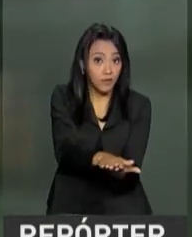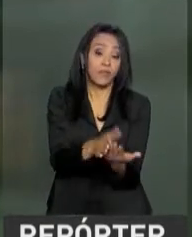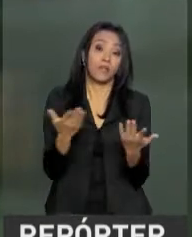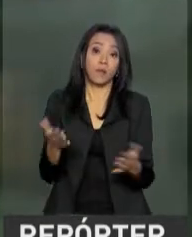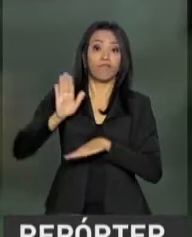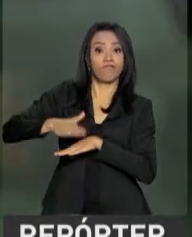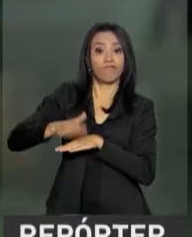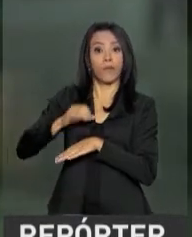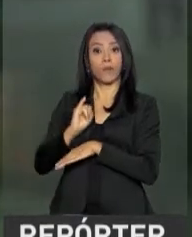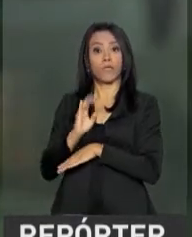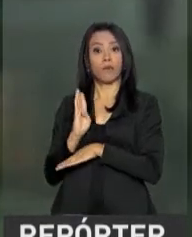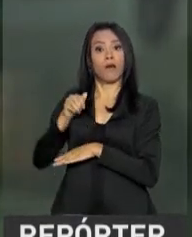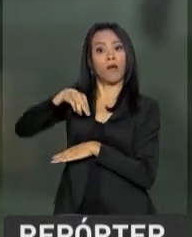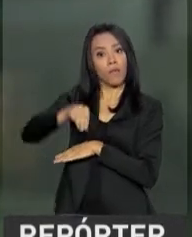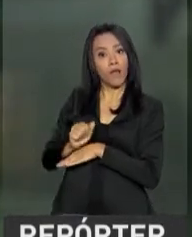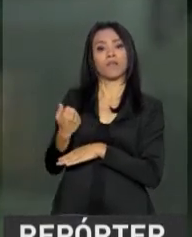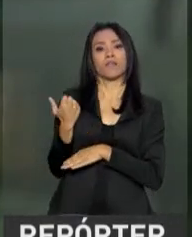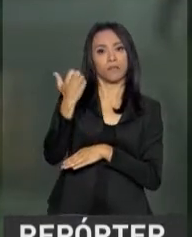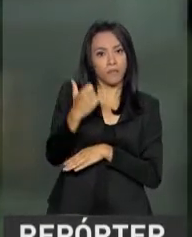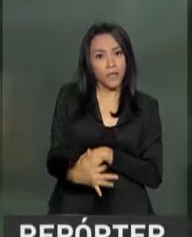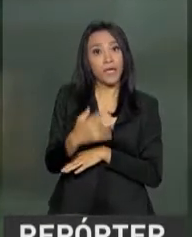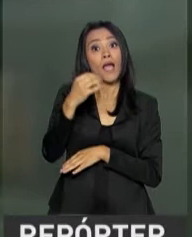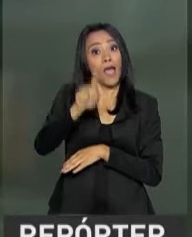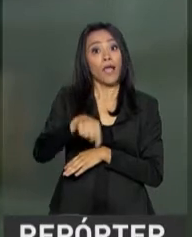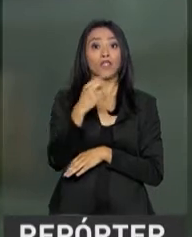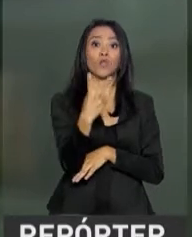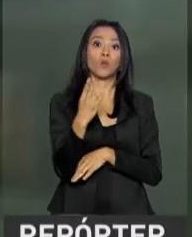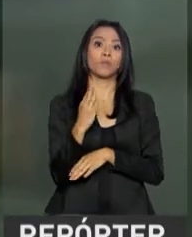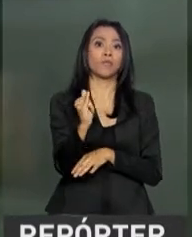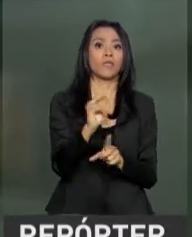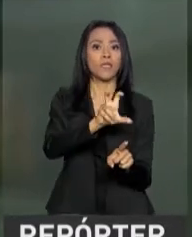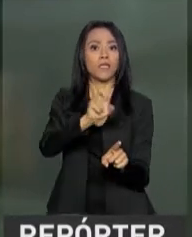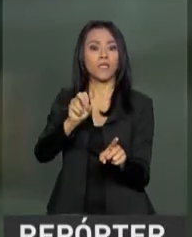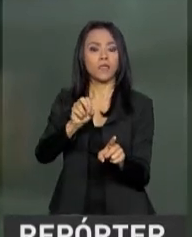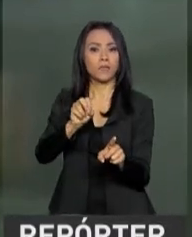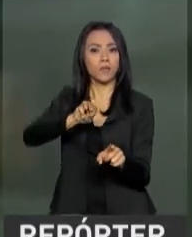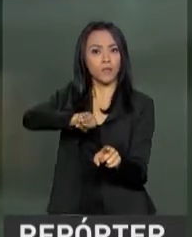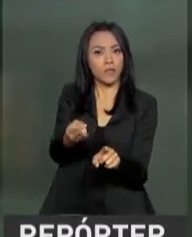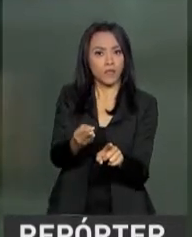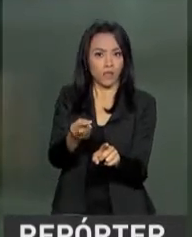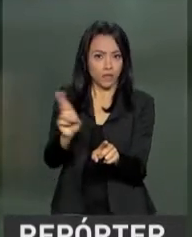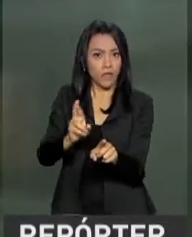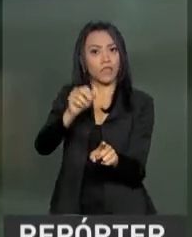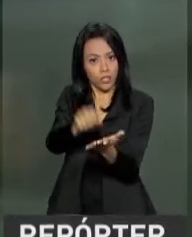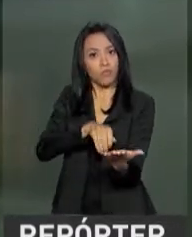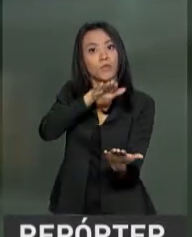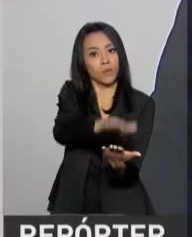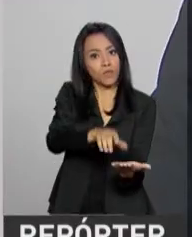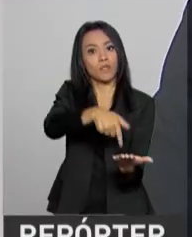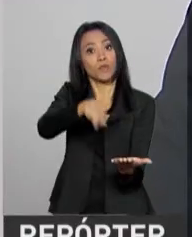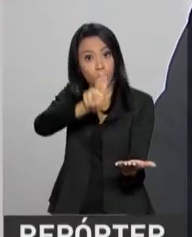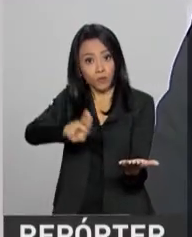no ibama o potencial é de aplicação de mais de dois milhões e 500 milhões de reais em multas a serem convertidas